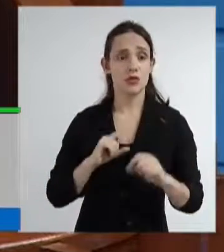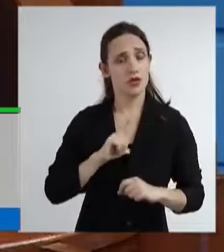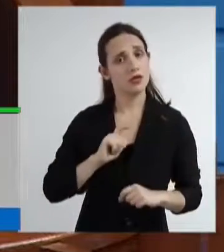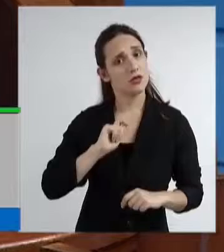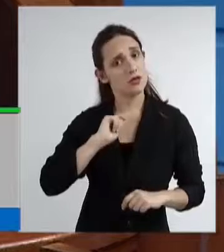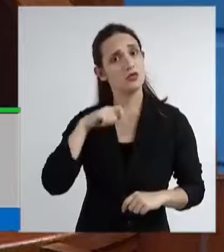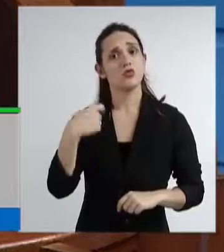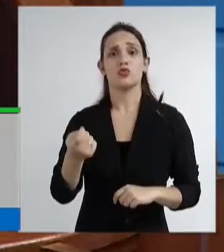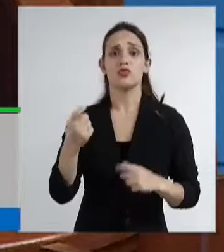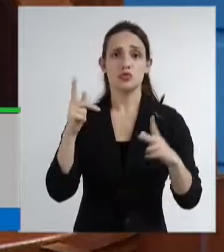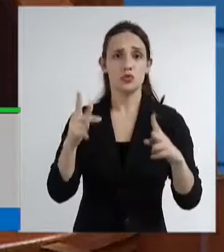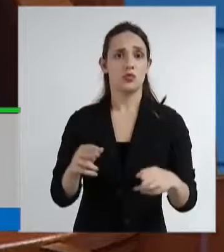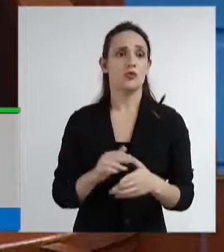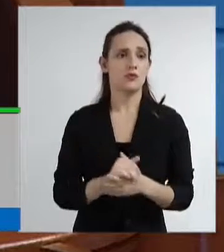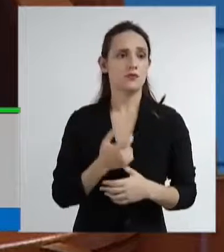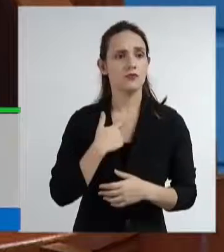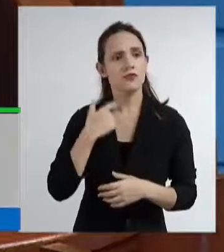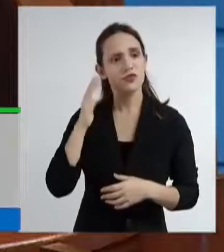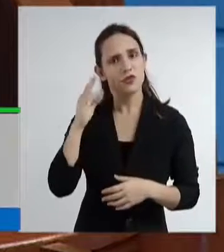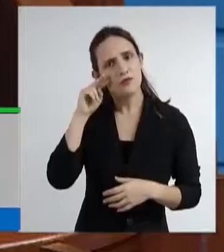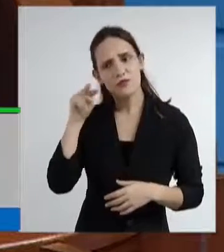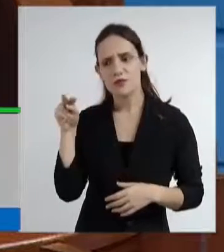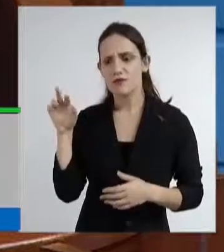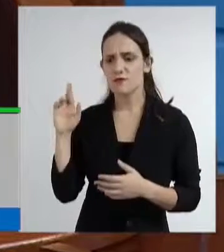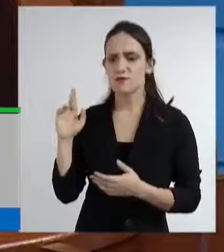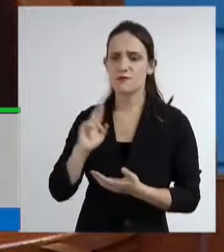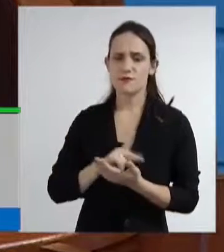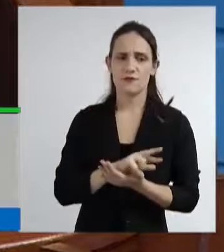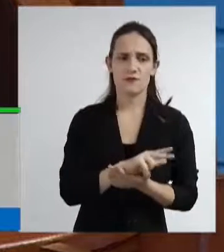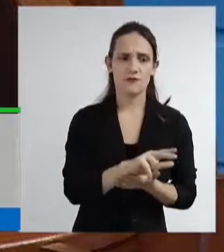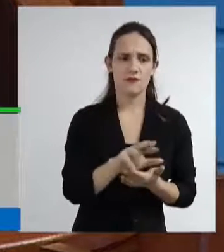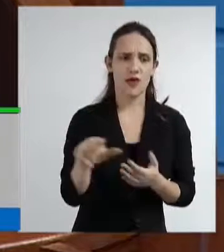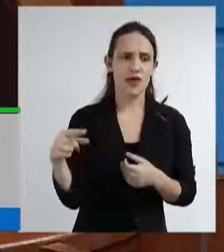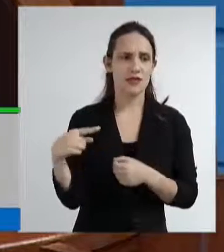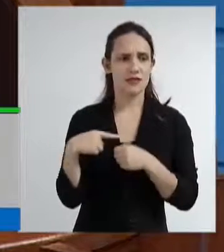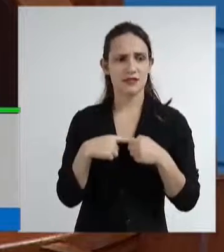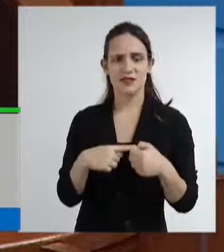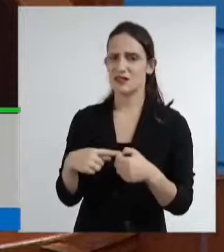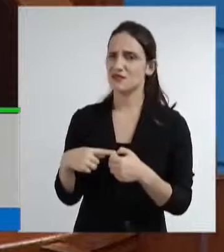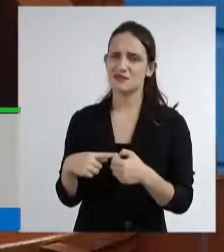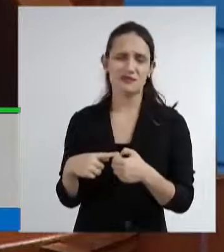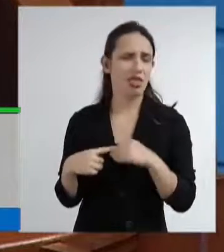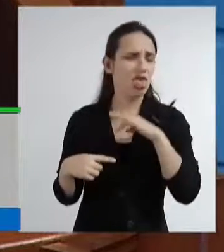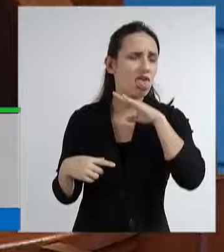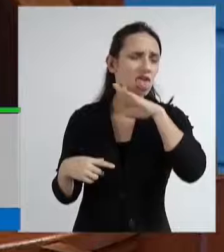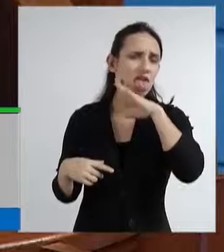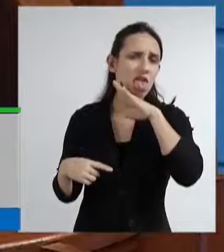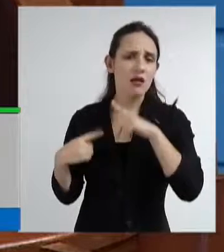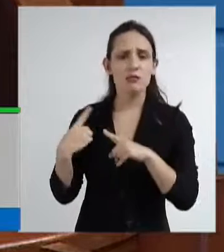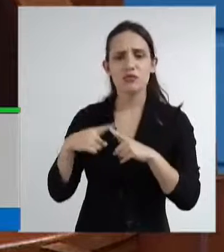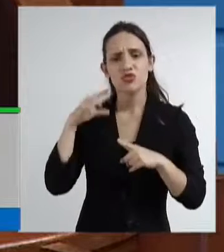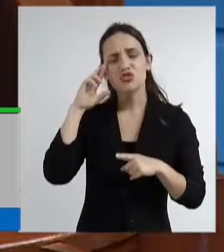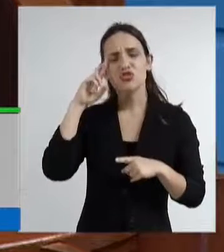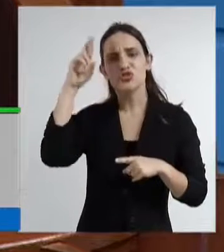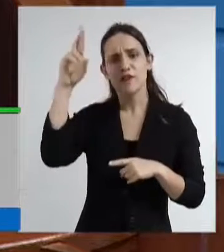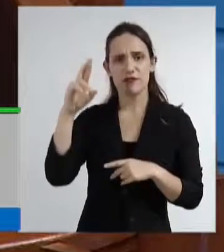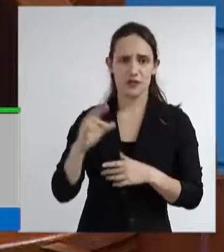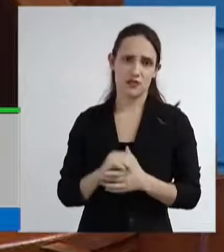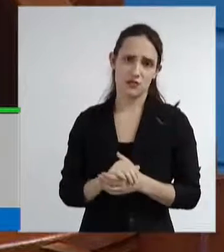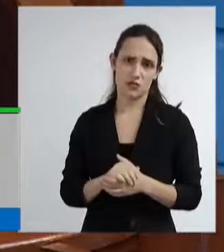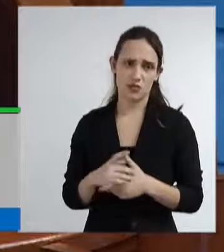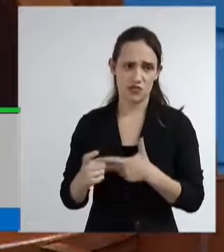também. Eu vejo várias cidades que estão em frangalhos, porque os gestores ou as